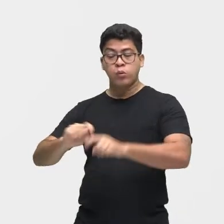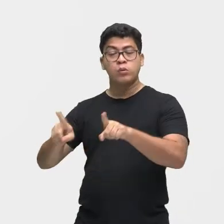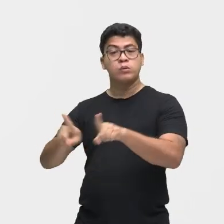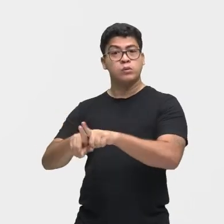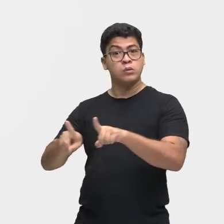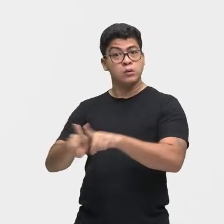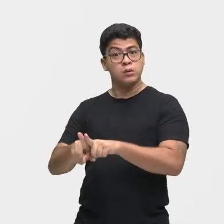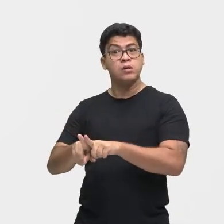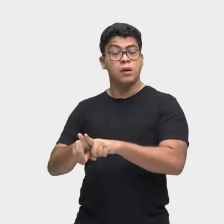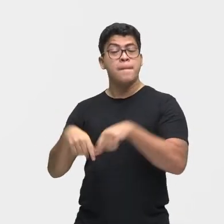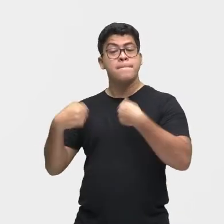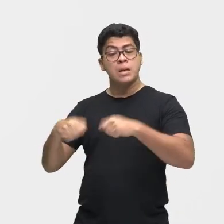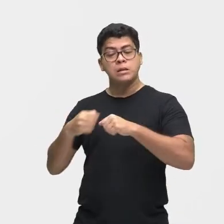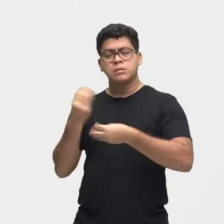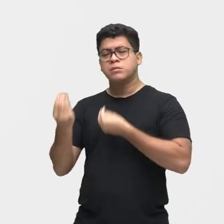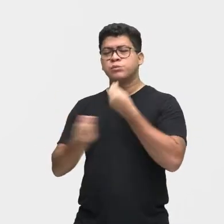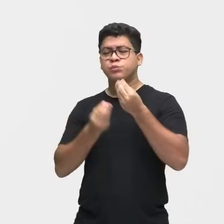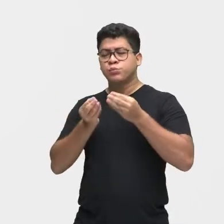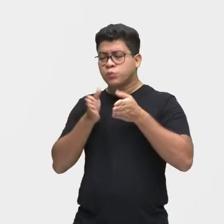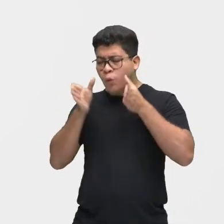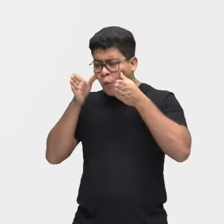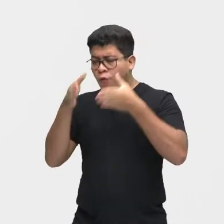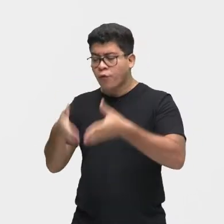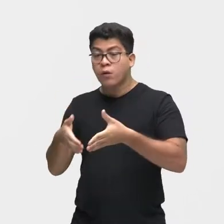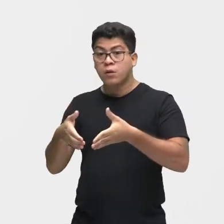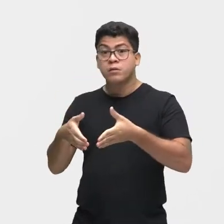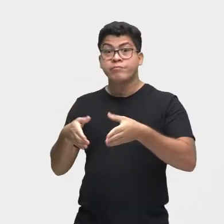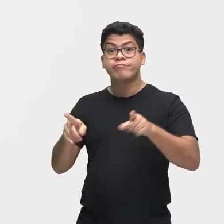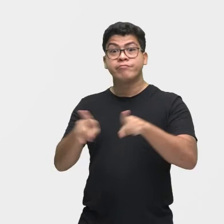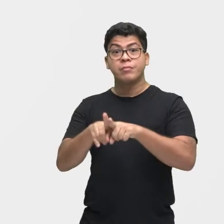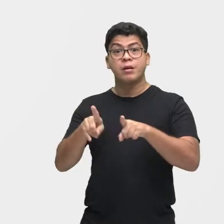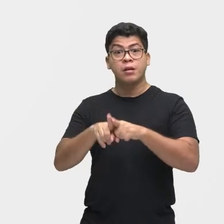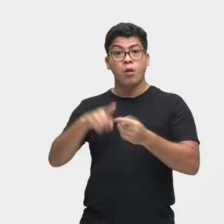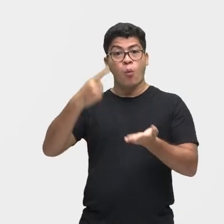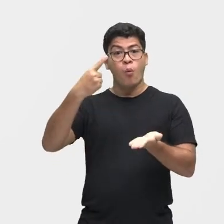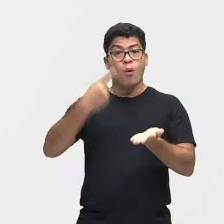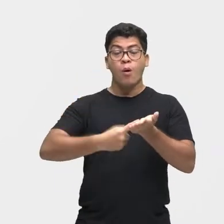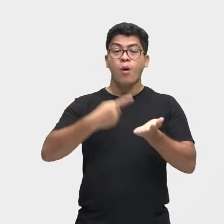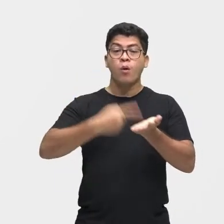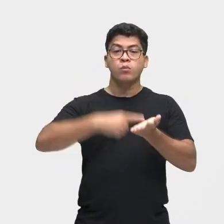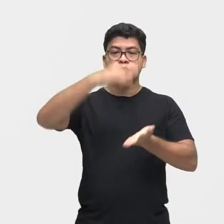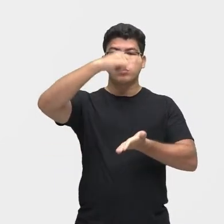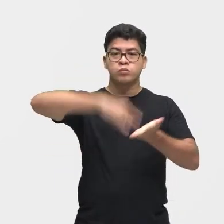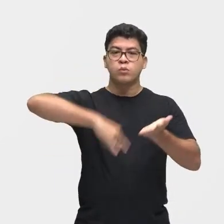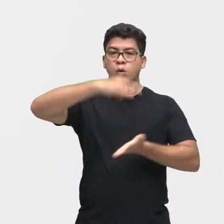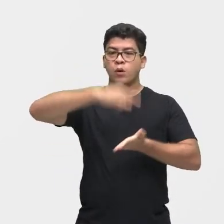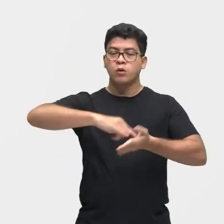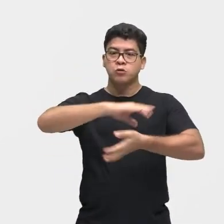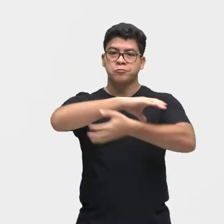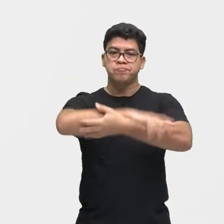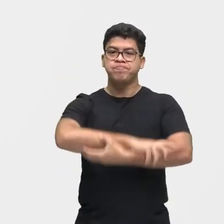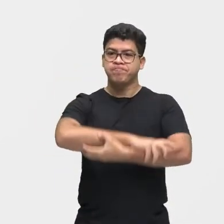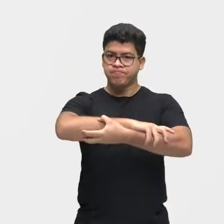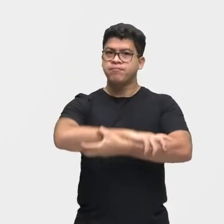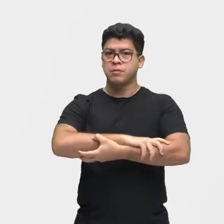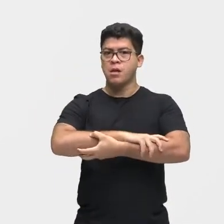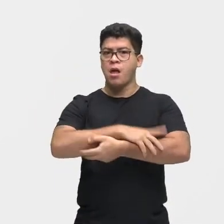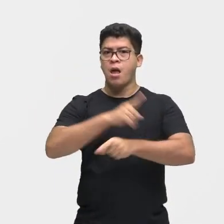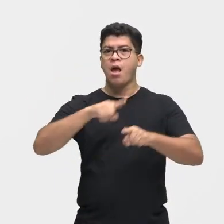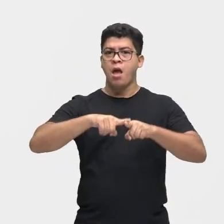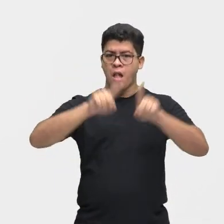eles baseavam-se no Pacto Colonial. E o que era o Pacto Colonial? Um sistema de leis e normas